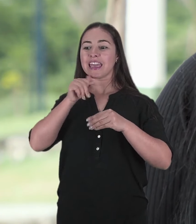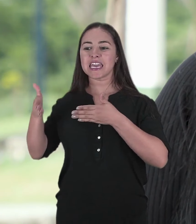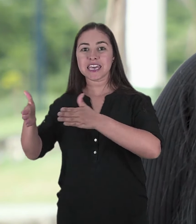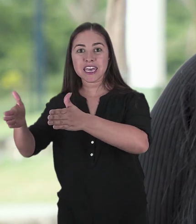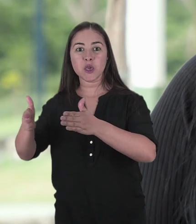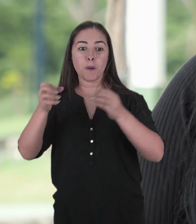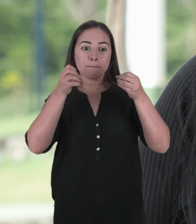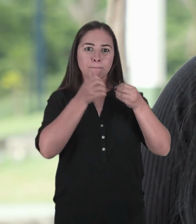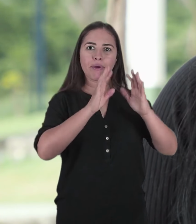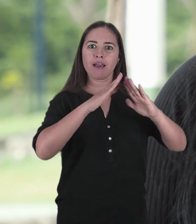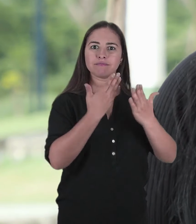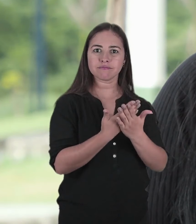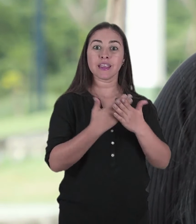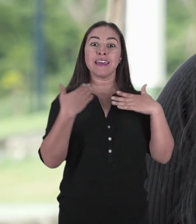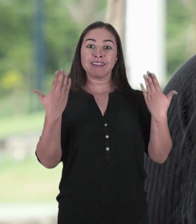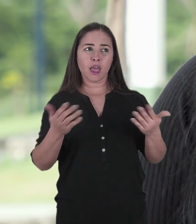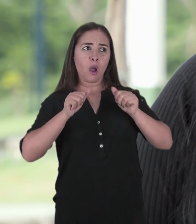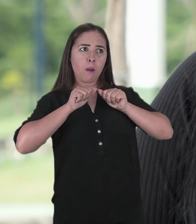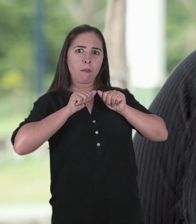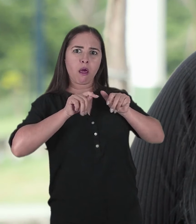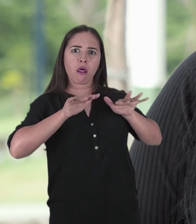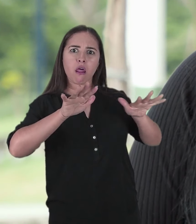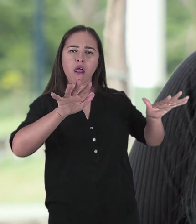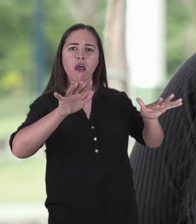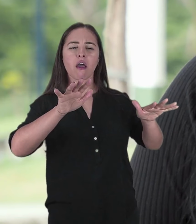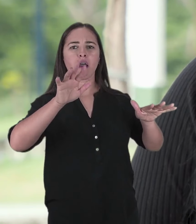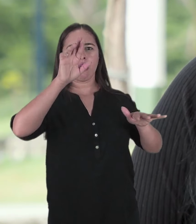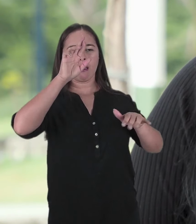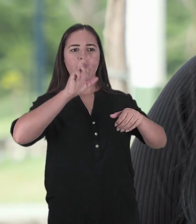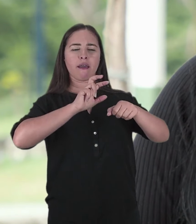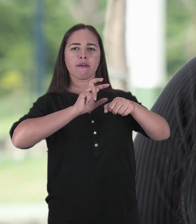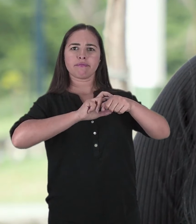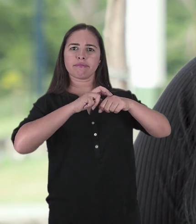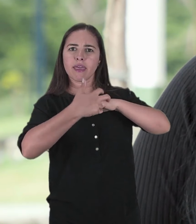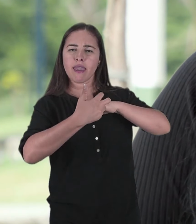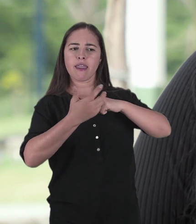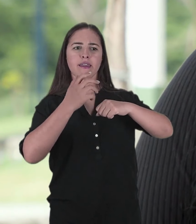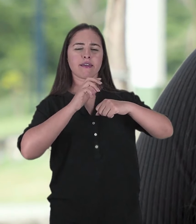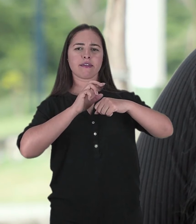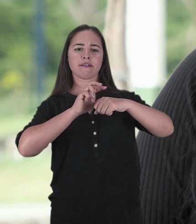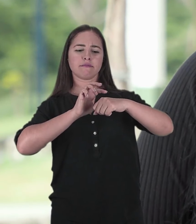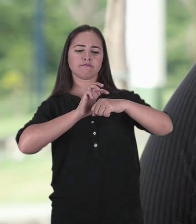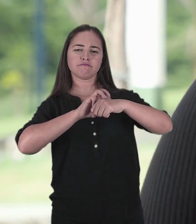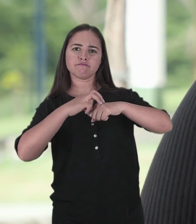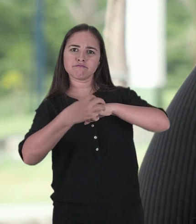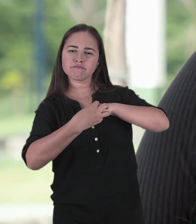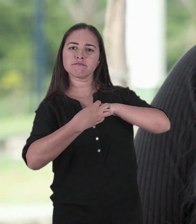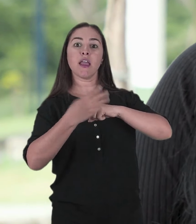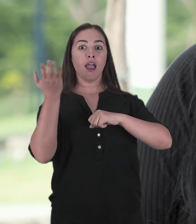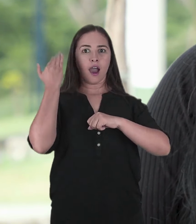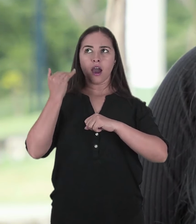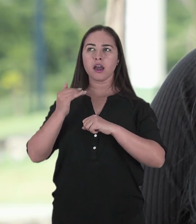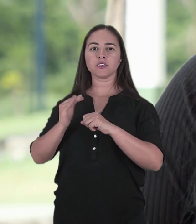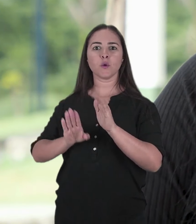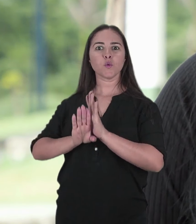escola, então a proliferação da dengue, da zika na época, né, estava em alta.